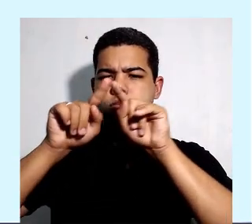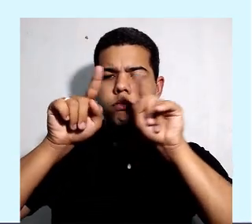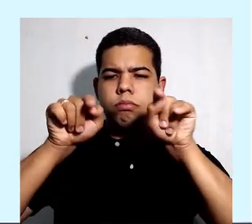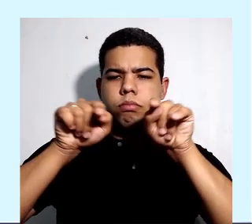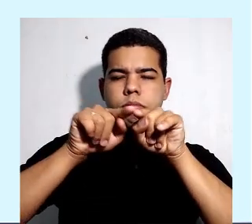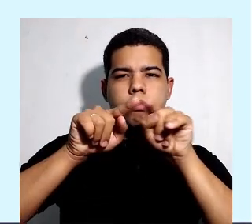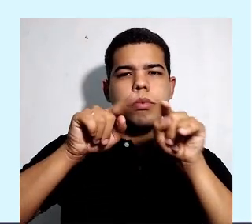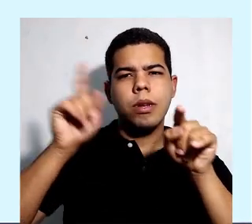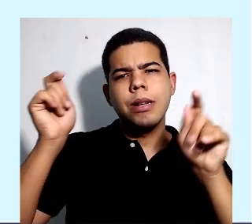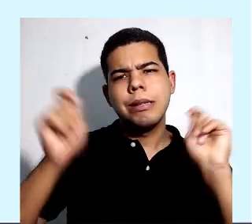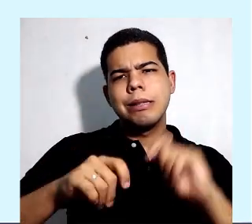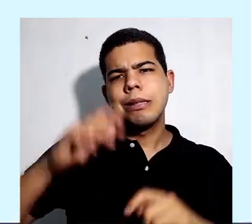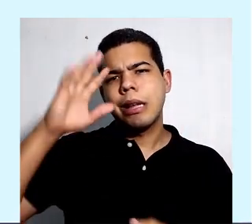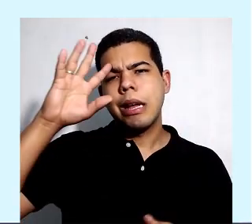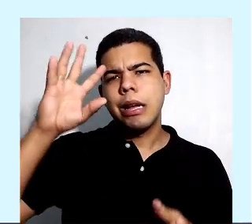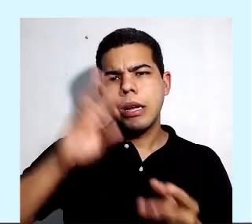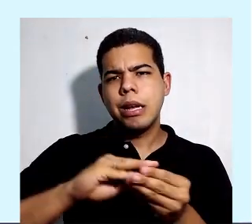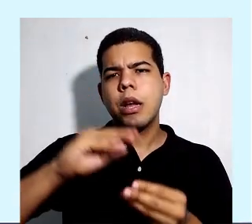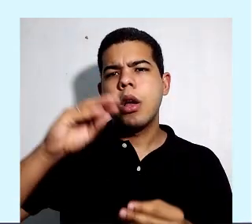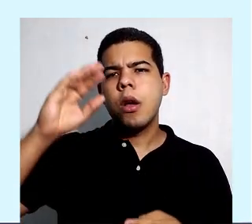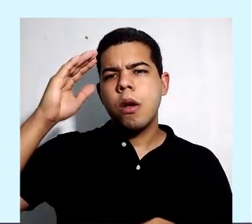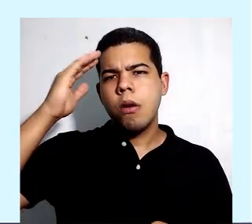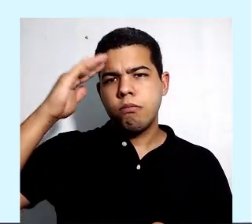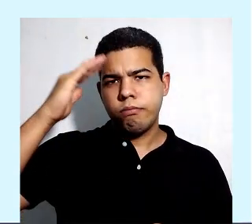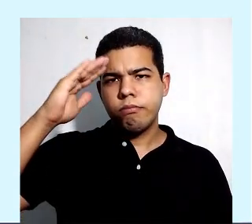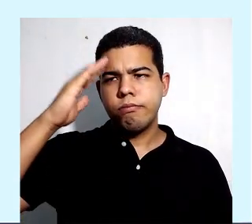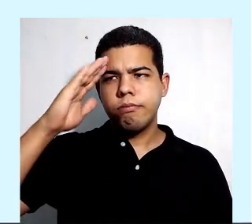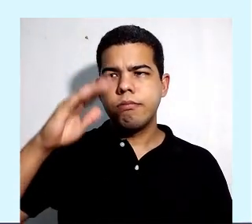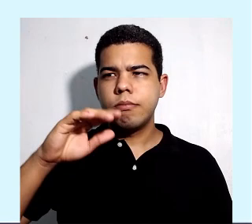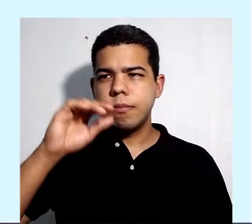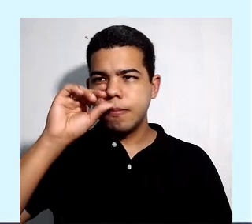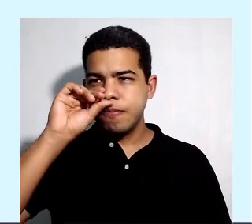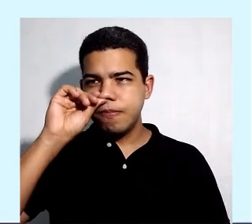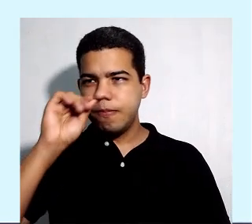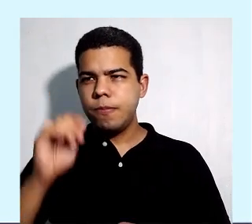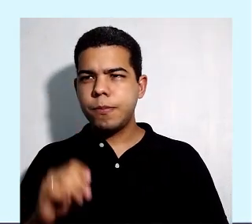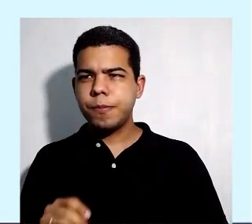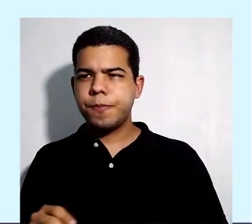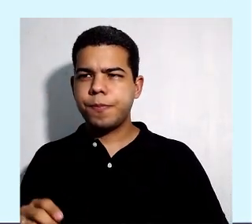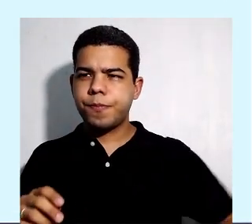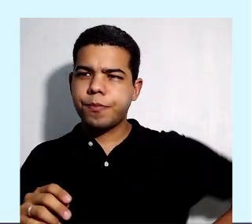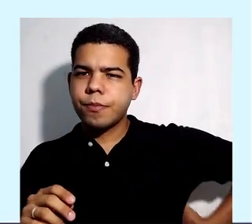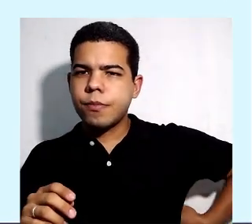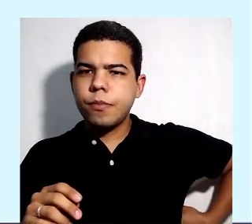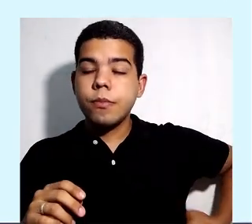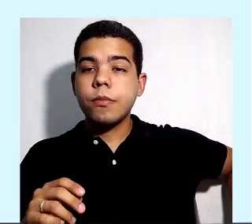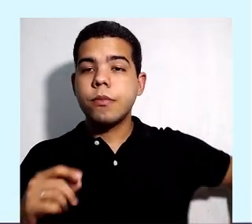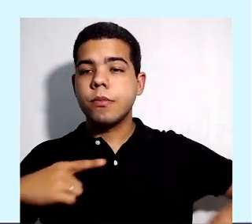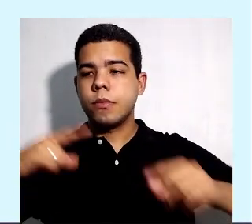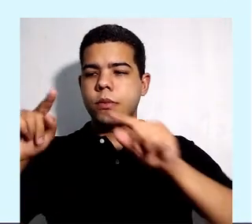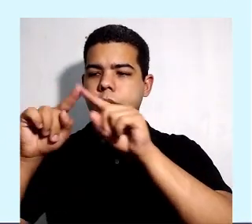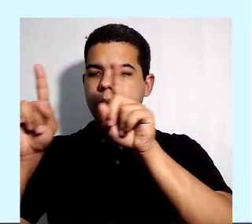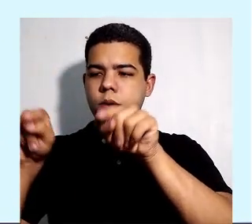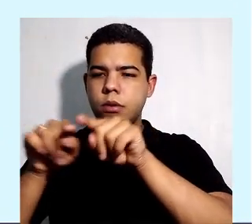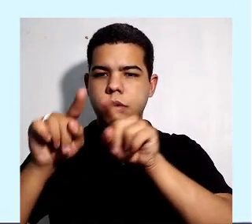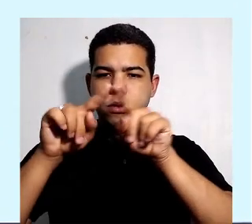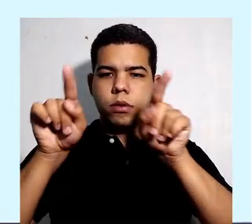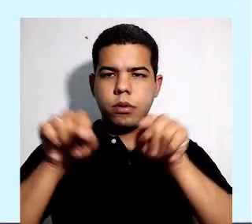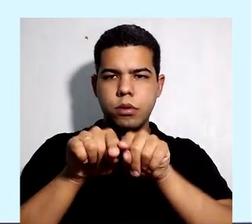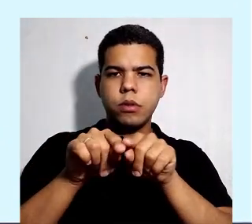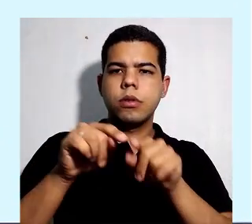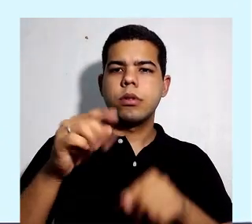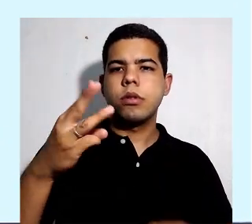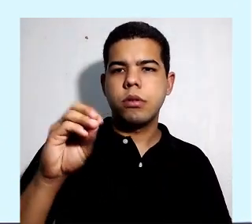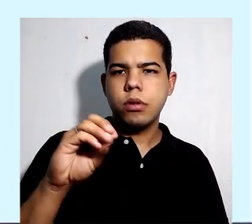malha quadriculada. Cada quadradinho corresponde a uma unidade de área. Então, se eu tenho 30 quadradinhos, eu tenho